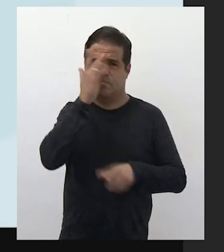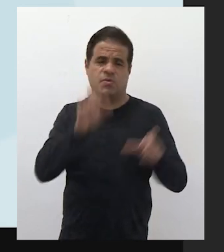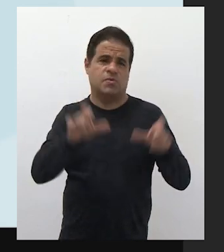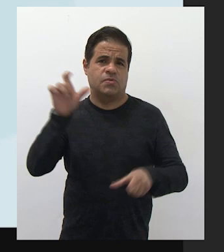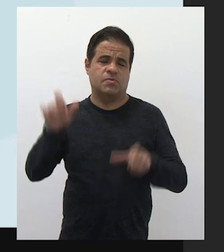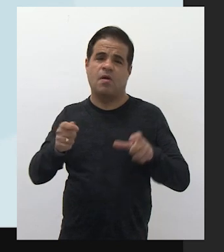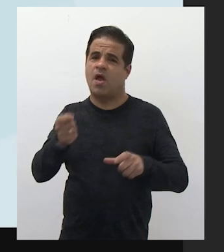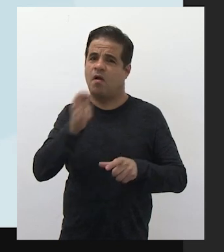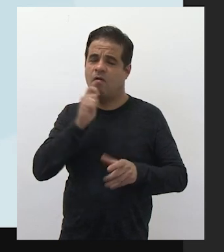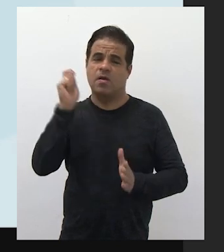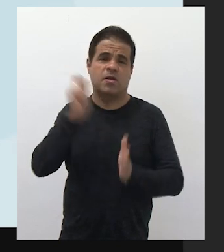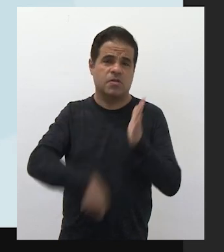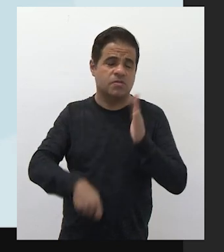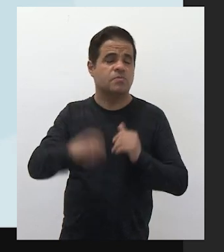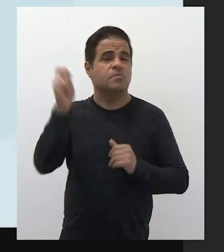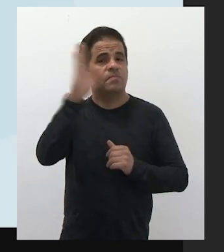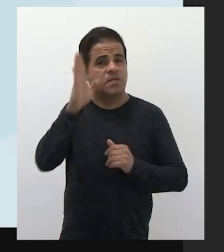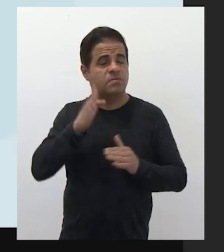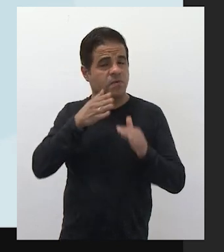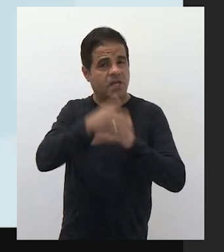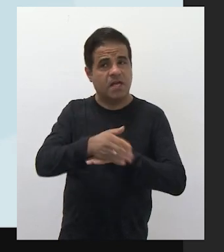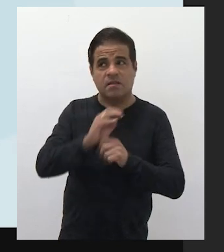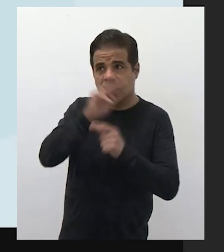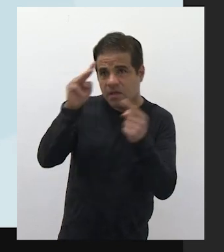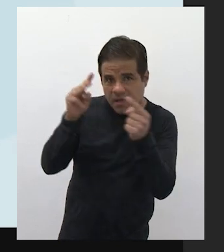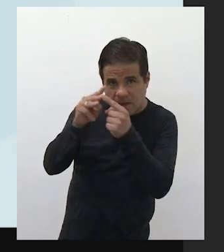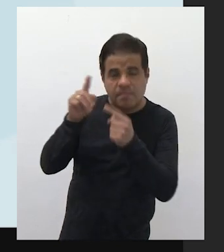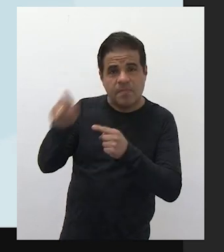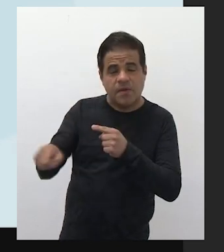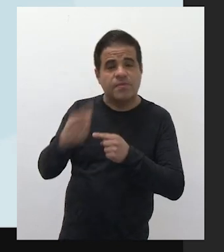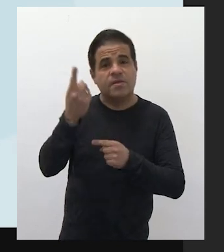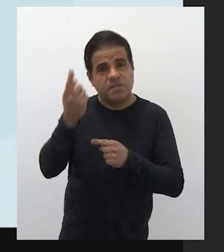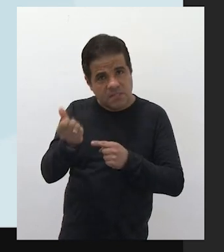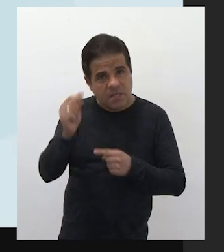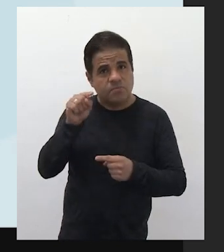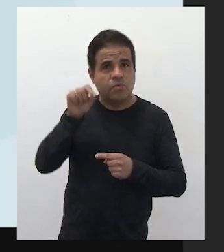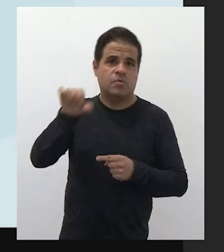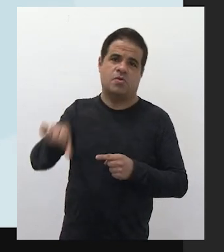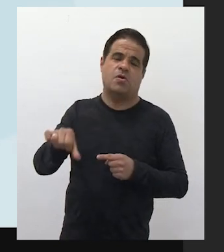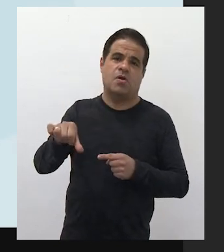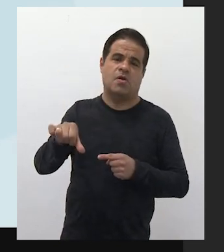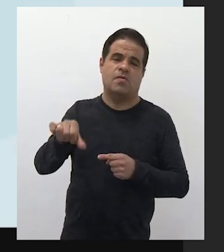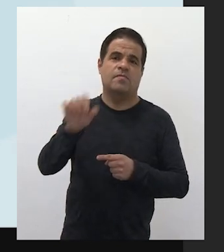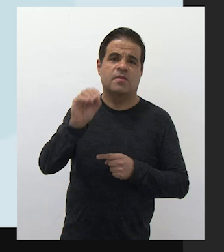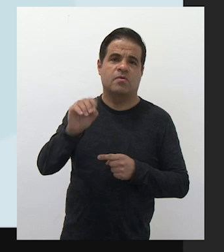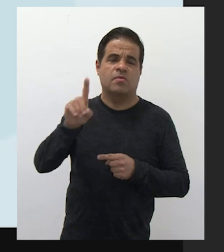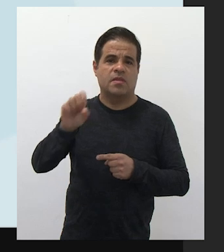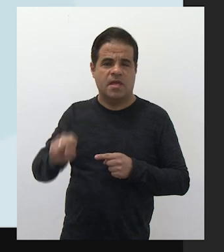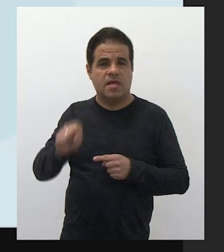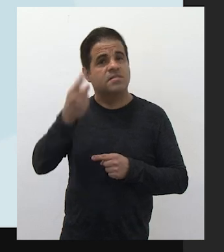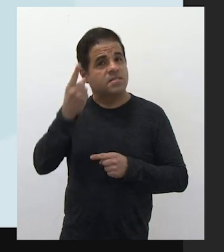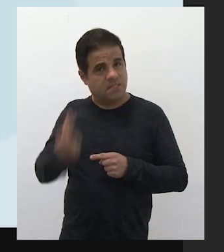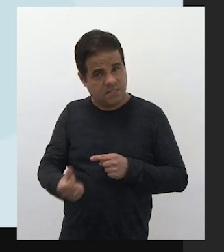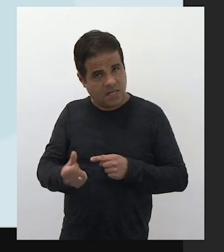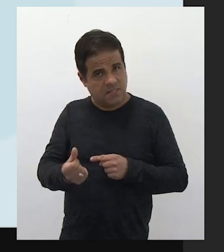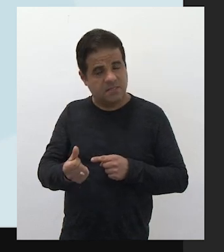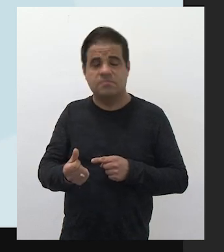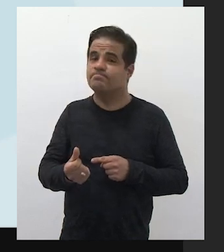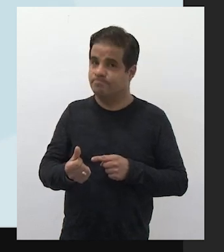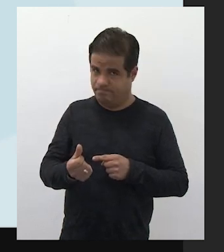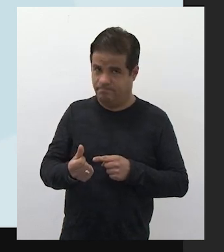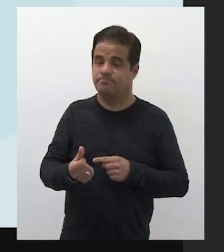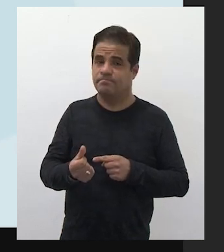sem registro no Brasil, e entra aqui na meta 16.9 dessa ODS 16. E, por